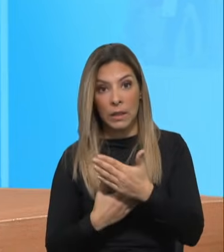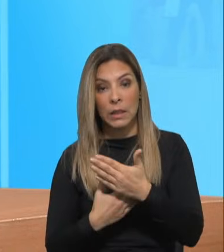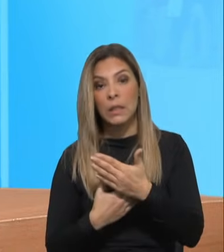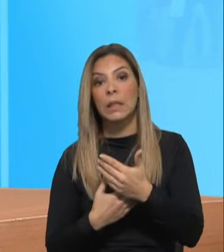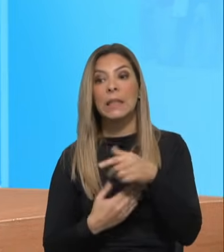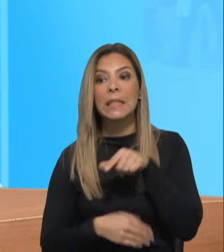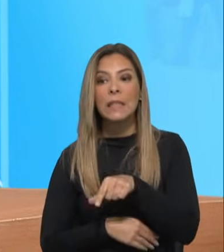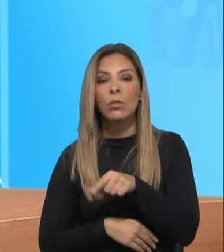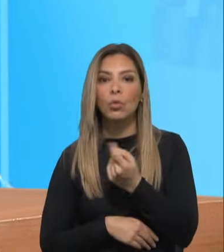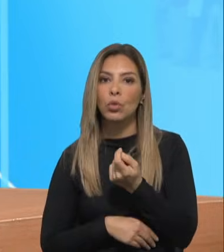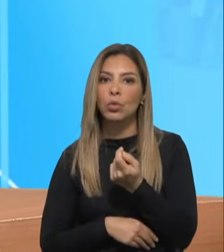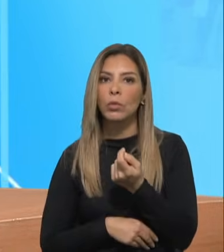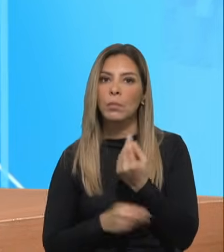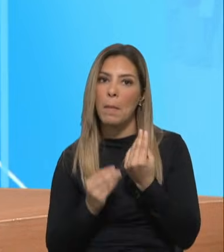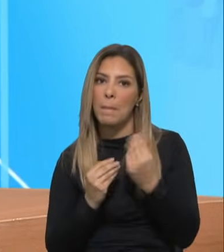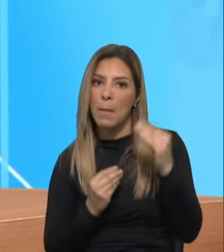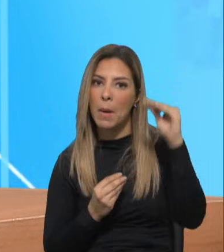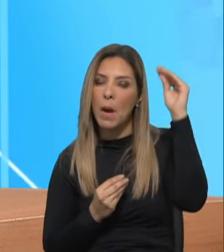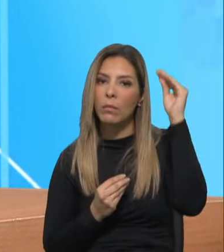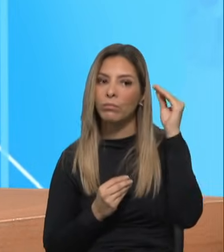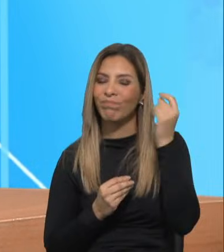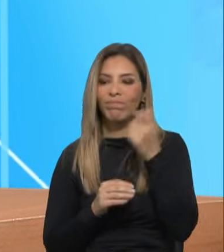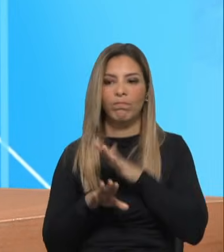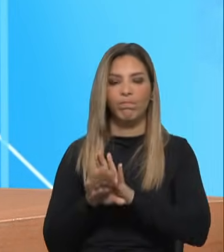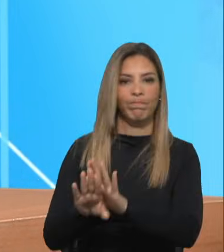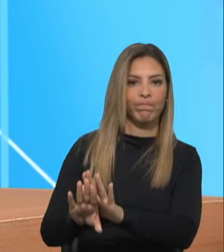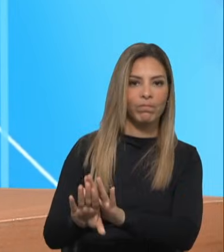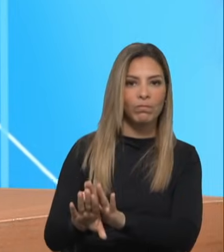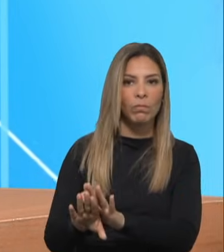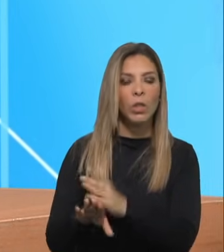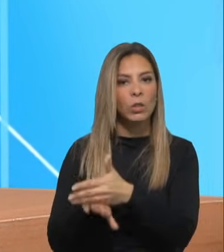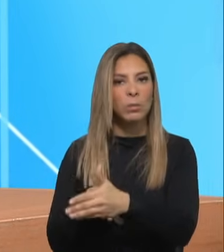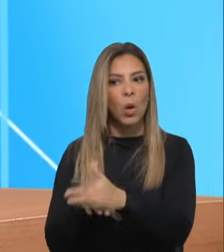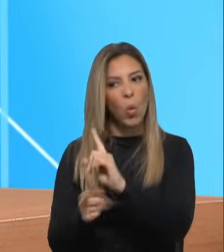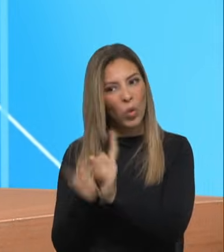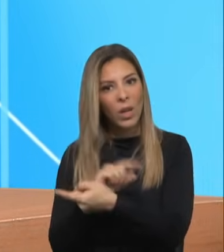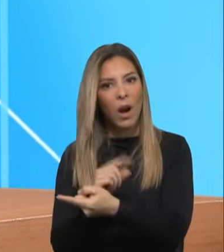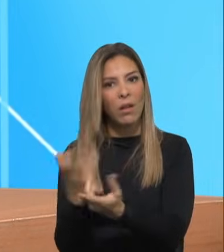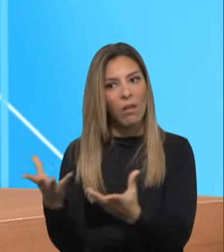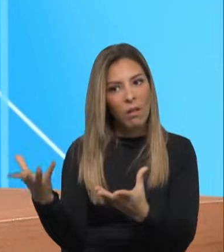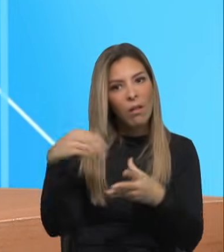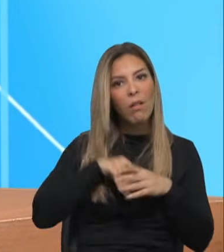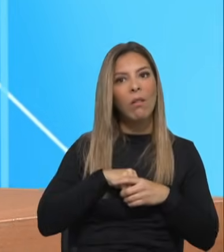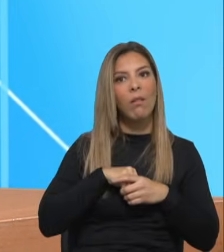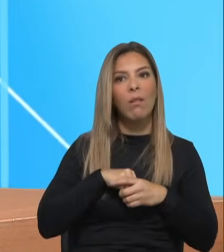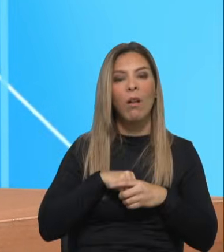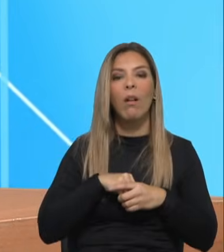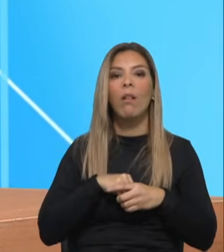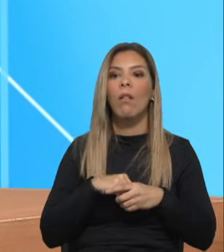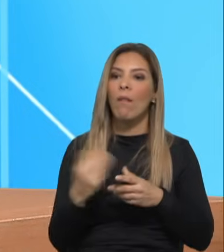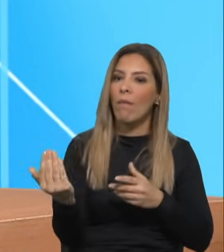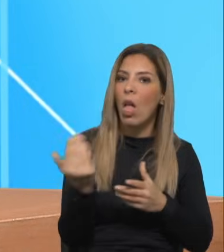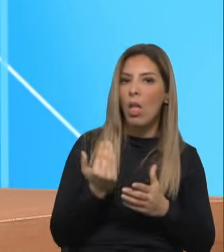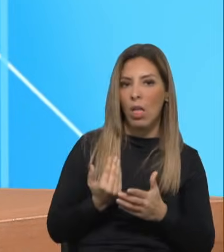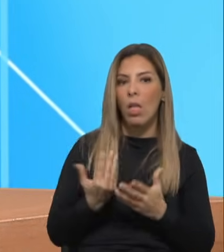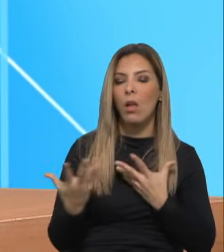colocada progressivamente mais às margens, o que seria desejável que fosse o contrário, ou que esperávamos nós, que conforme as